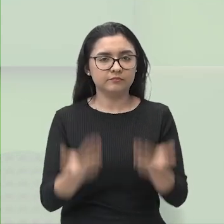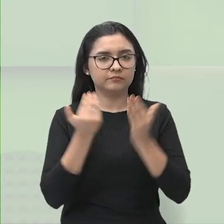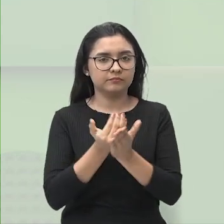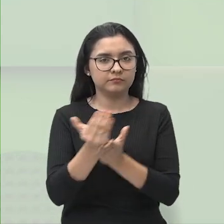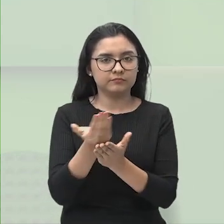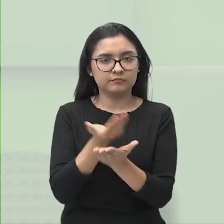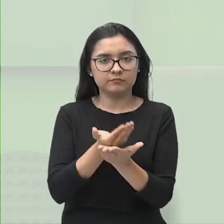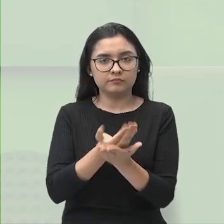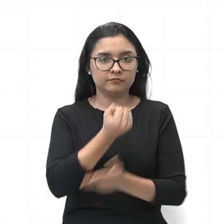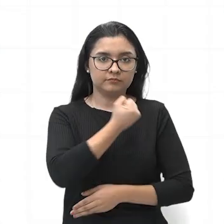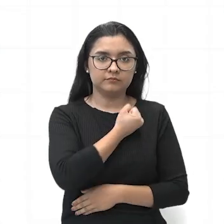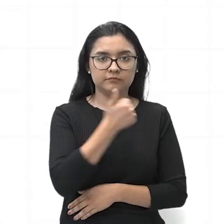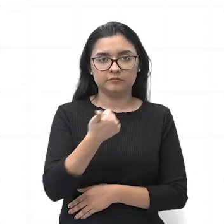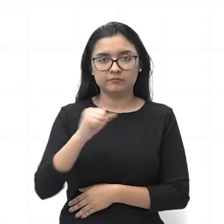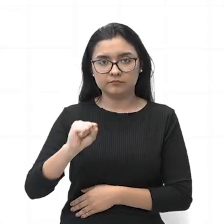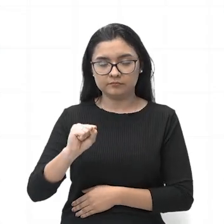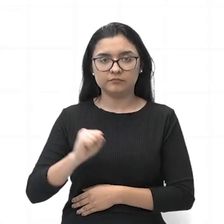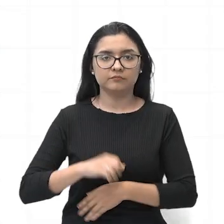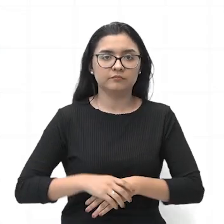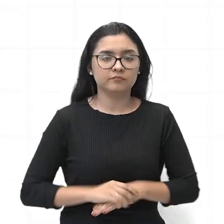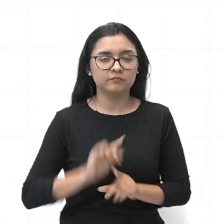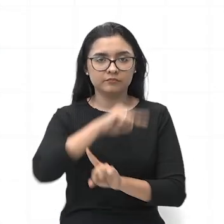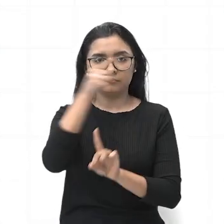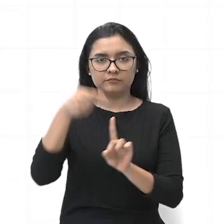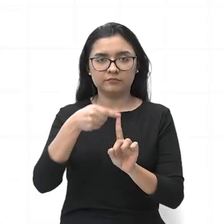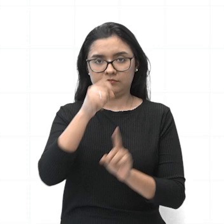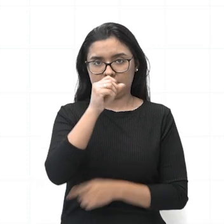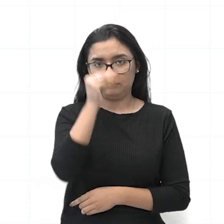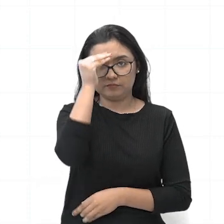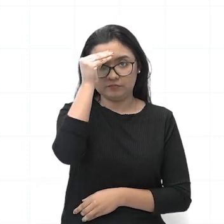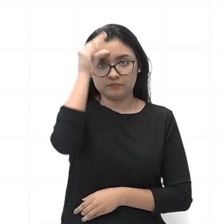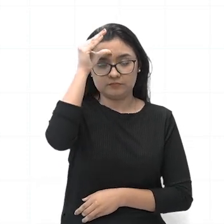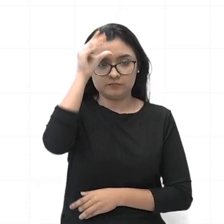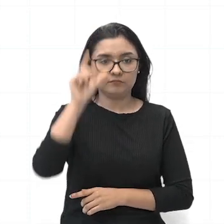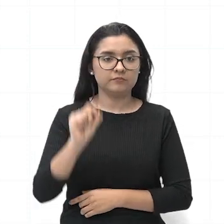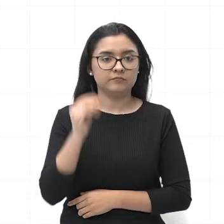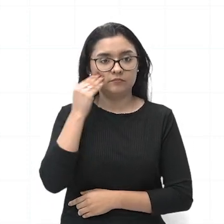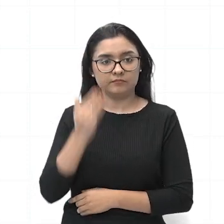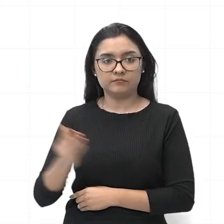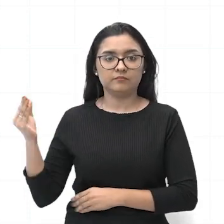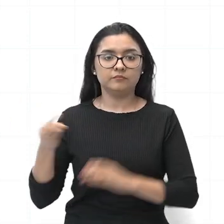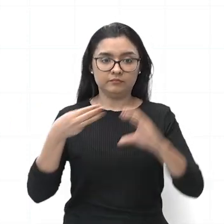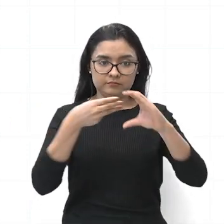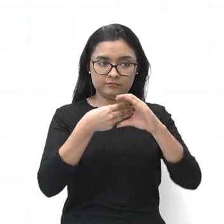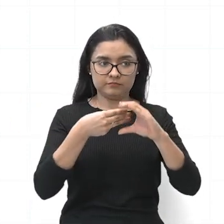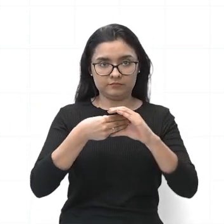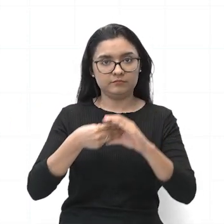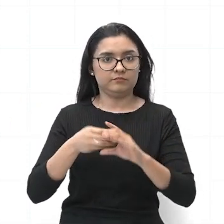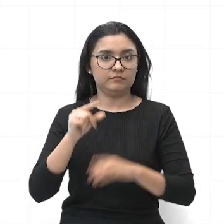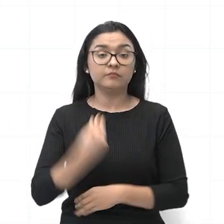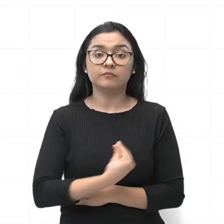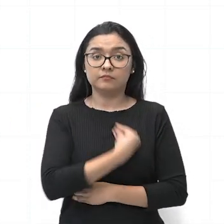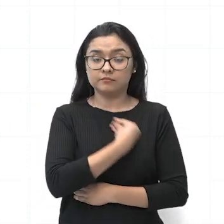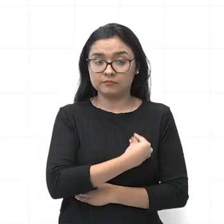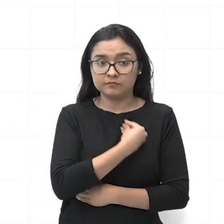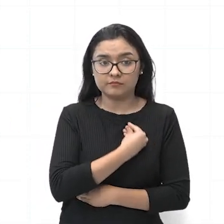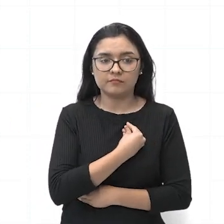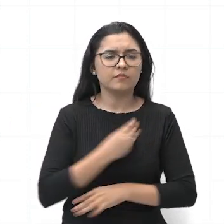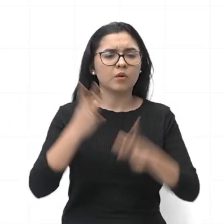nossa aula de número 18. Objeto de conhecimento, célula como unidade de